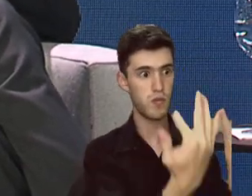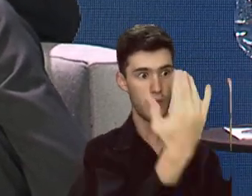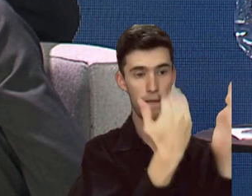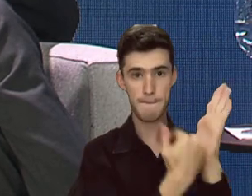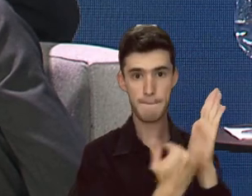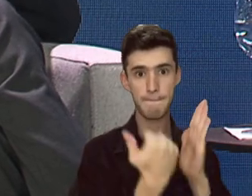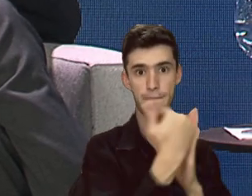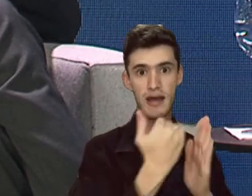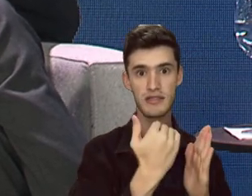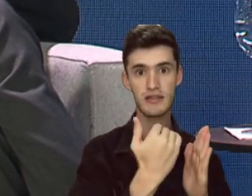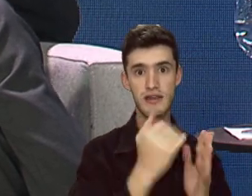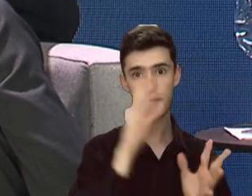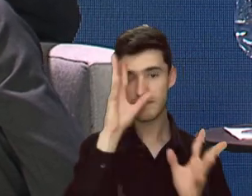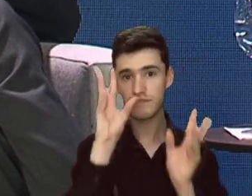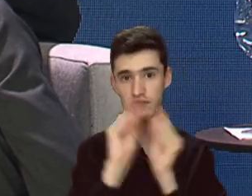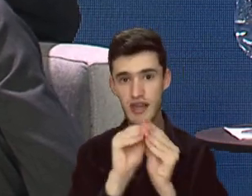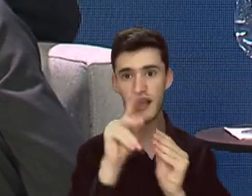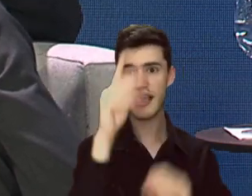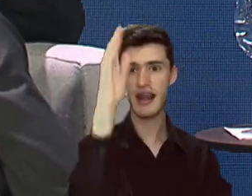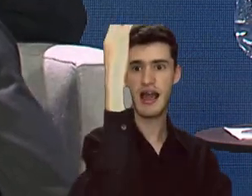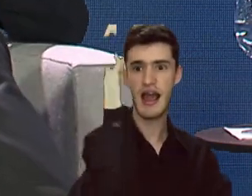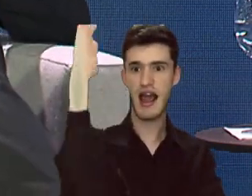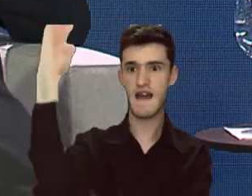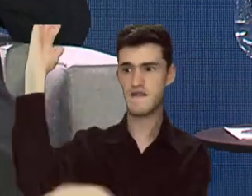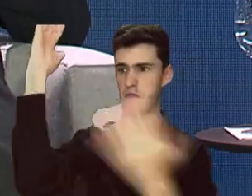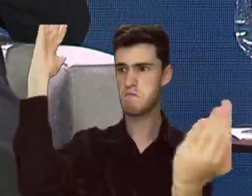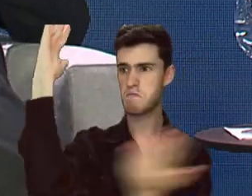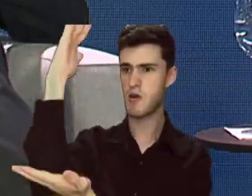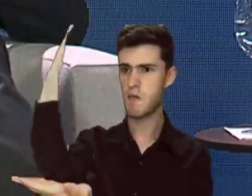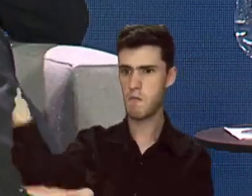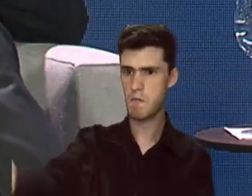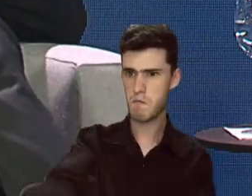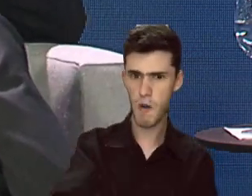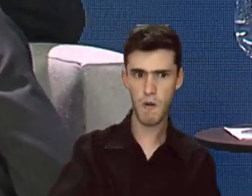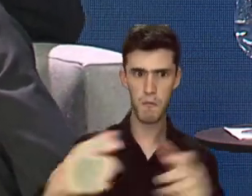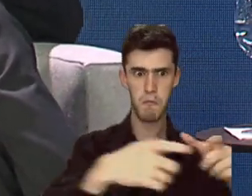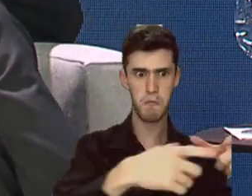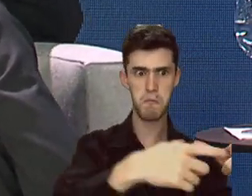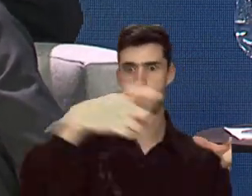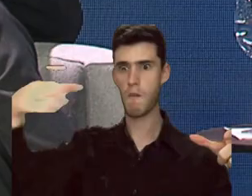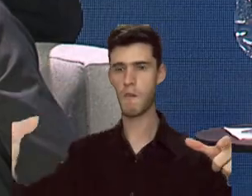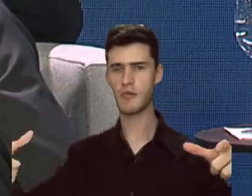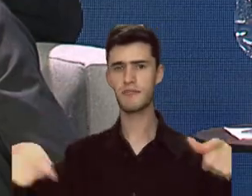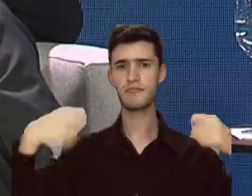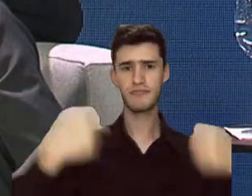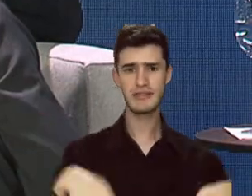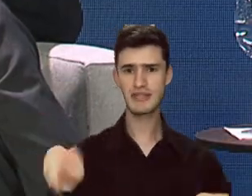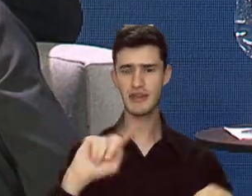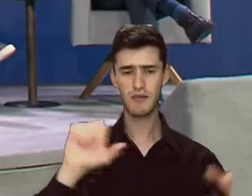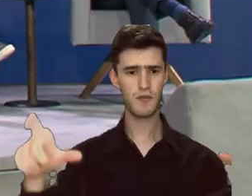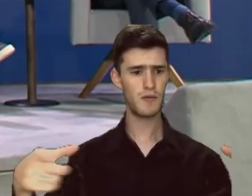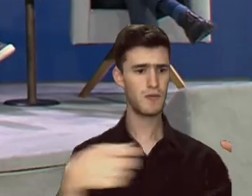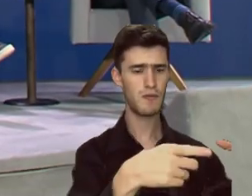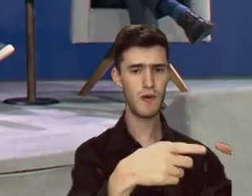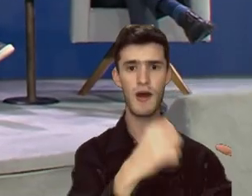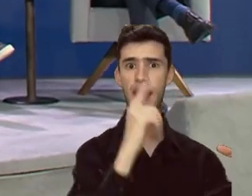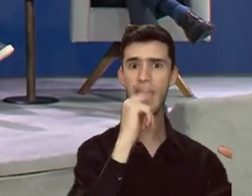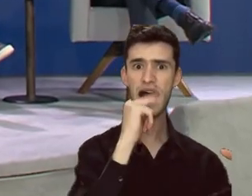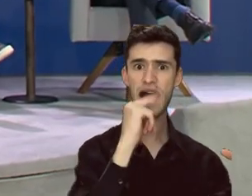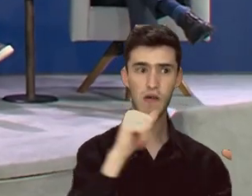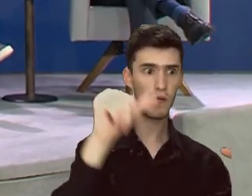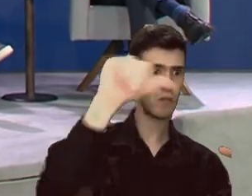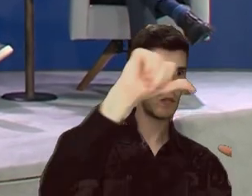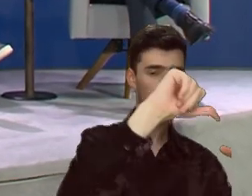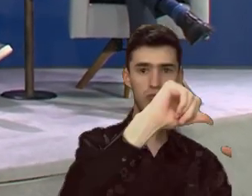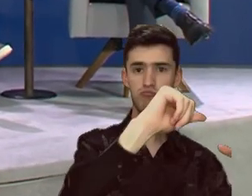desmatamento seja Cerrado seja qual forada que se for expandido com menos água menos insumo químico menos maquinário